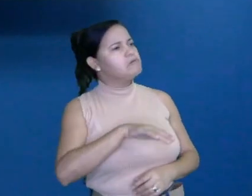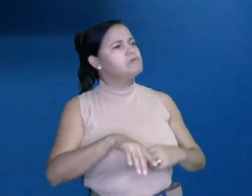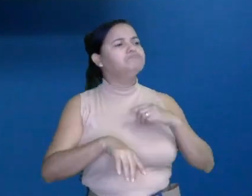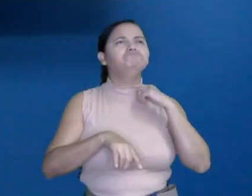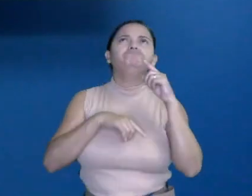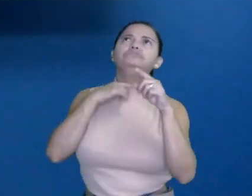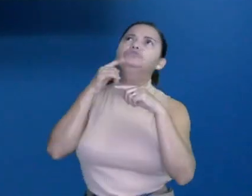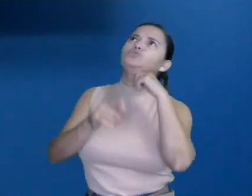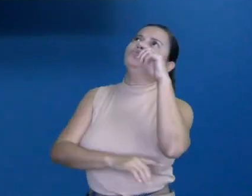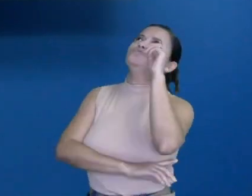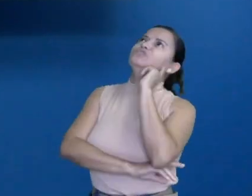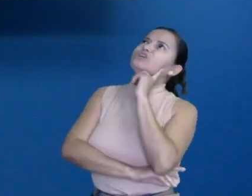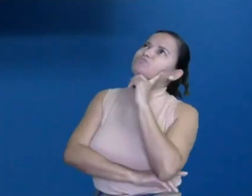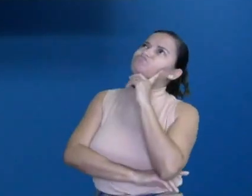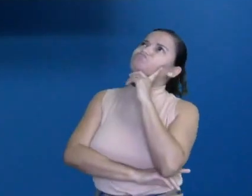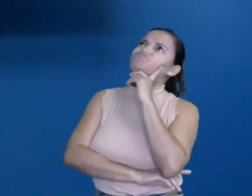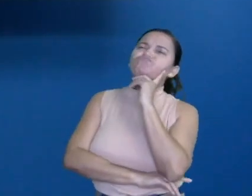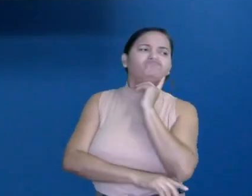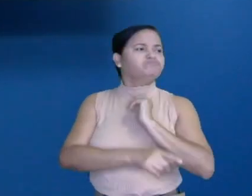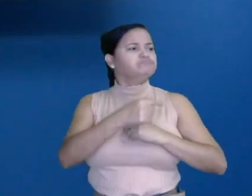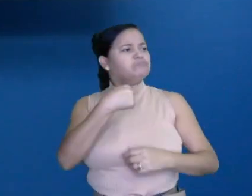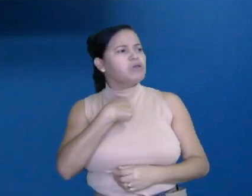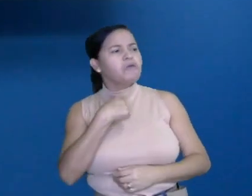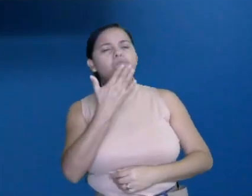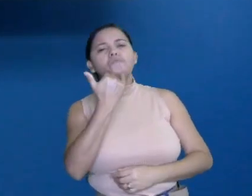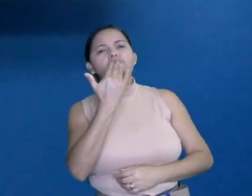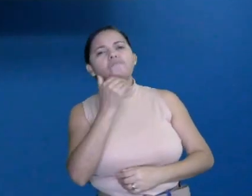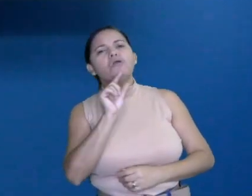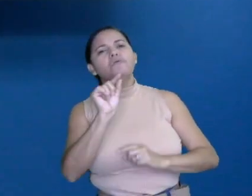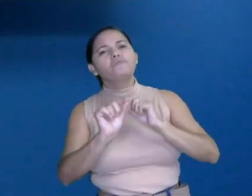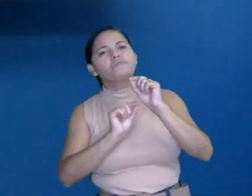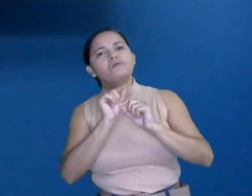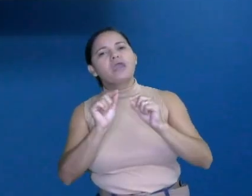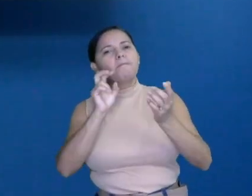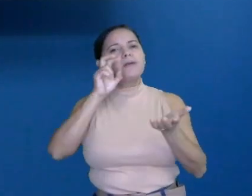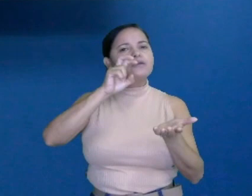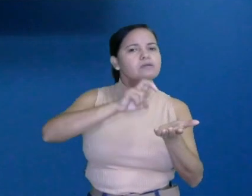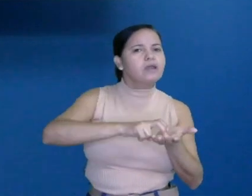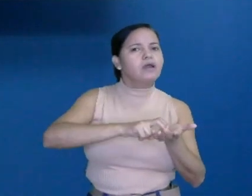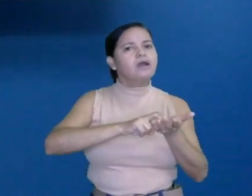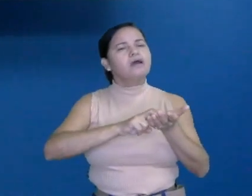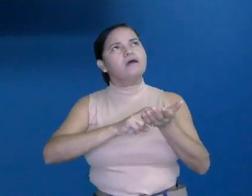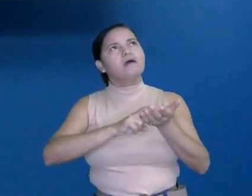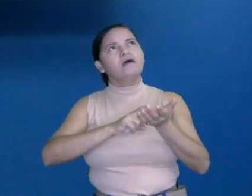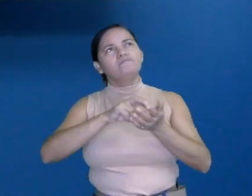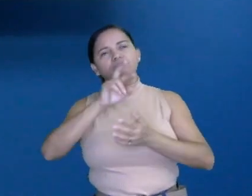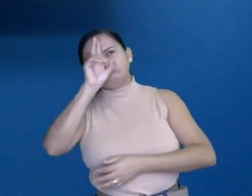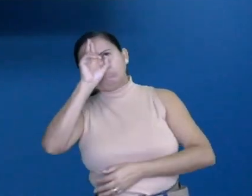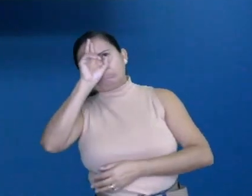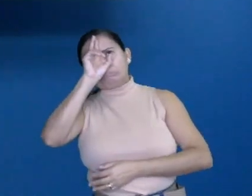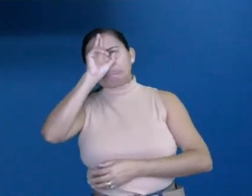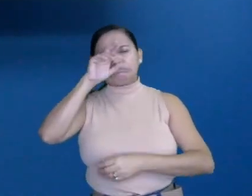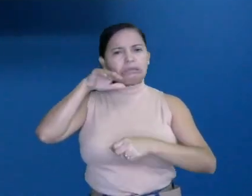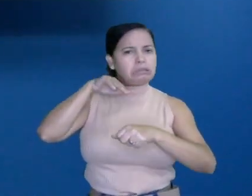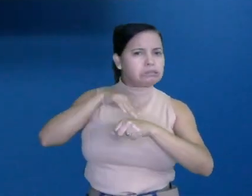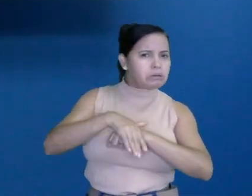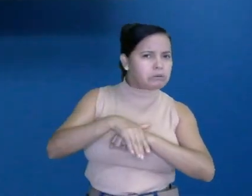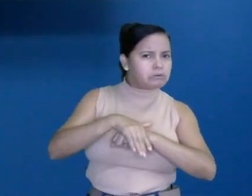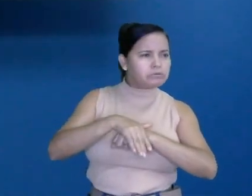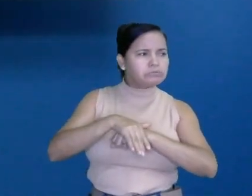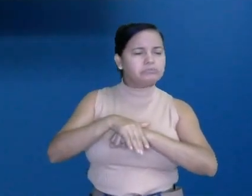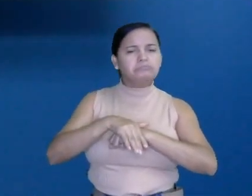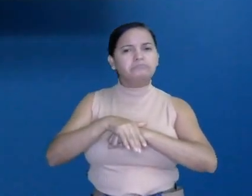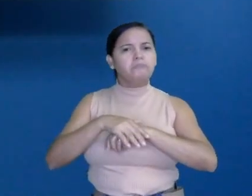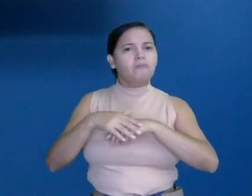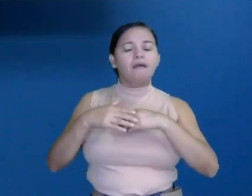que eu devo comer diariamente? No café da manhã, no almoço, no jantar? Como deve ser a minha refeição? Então,